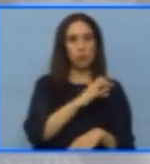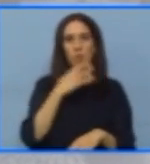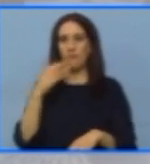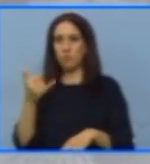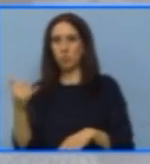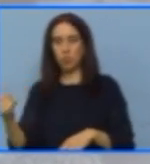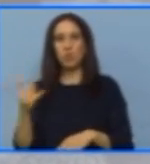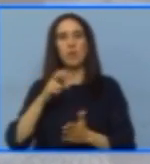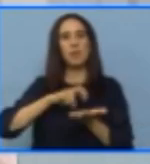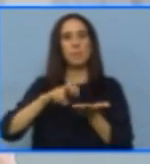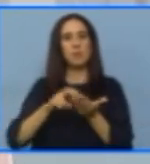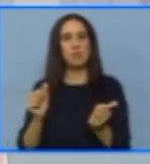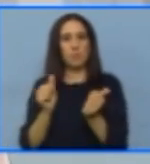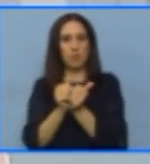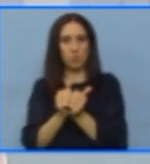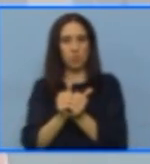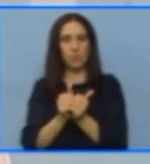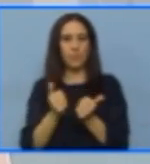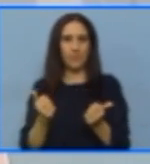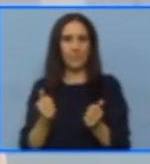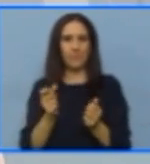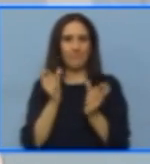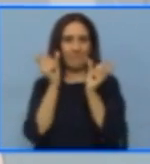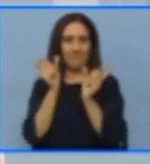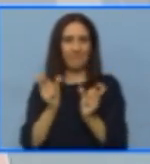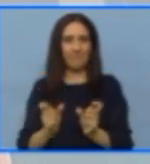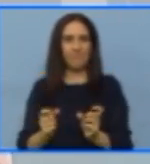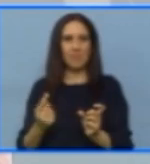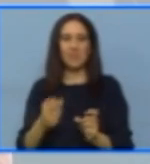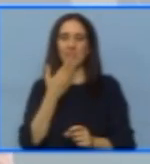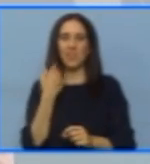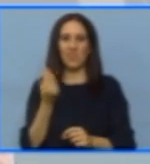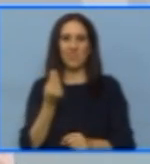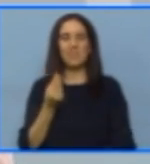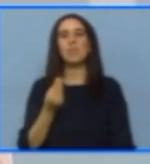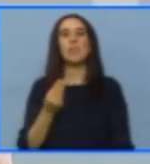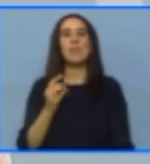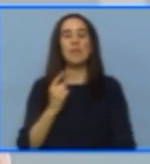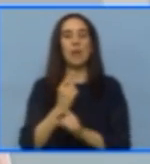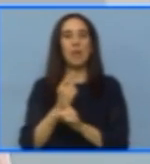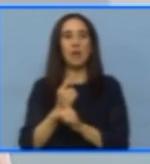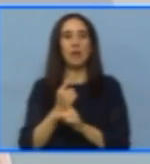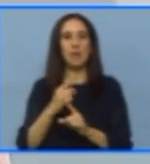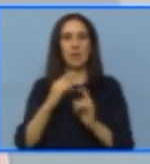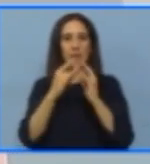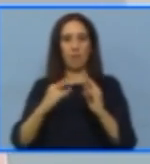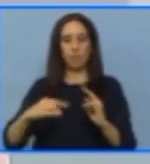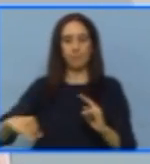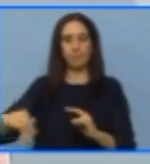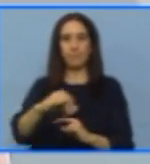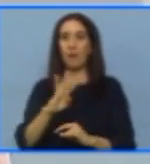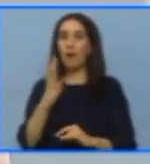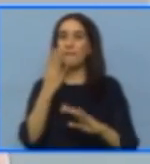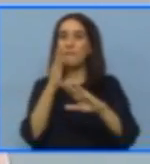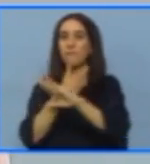os caminheiros e companheiros. É este o jargão dos nossos jovens. E cada campo, estão divididos em 4 campos